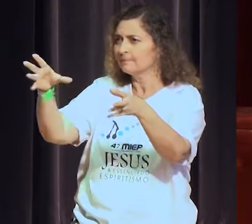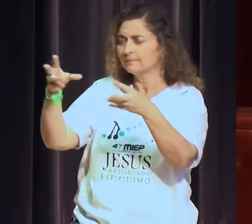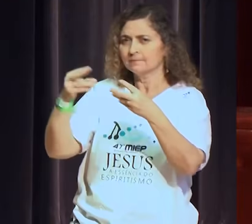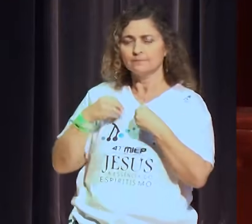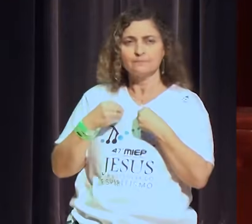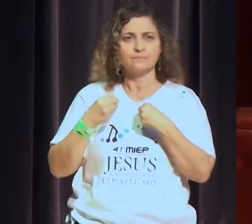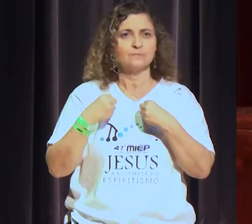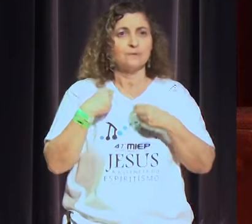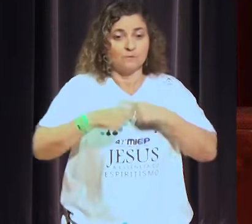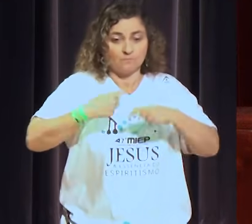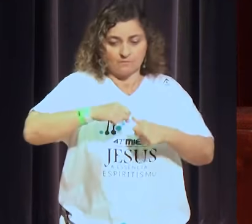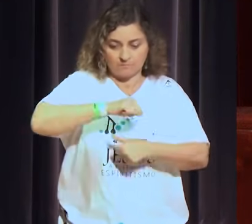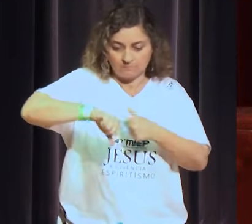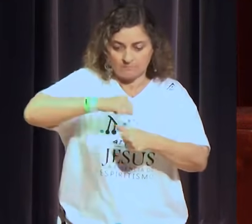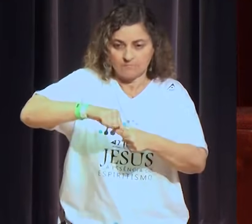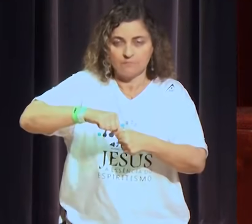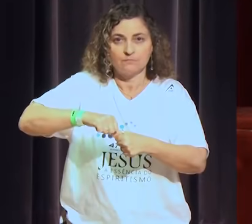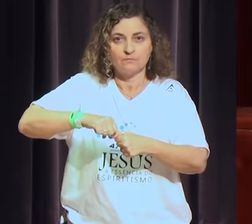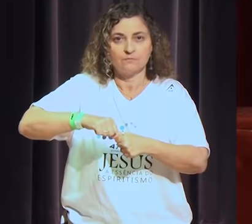claro, uma mulher,